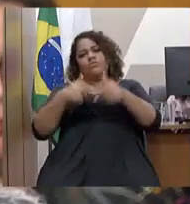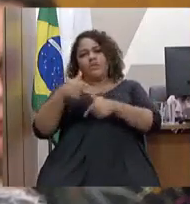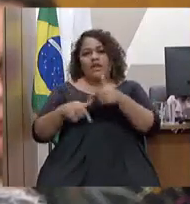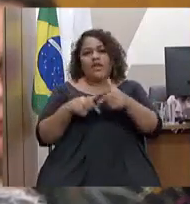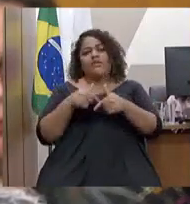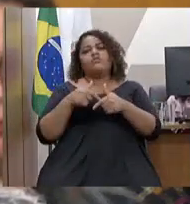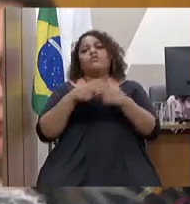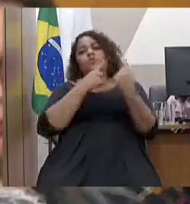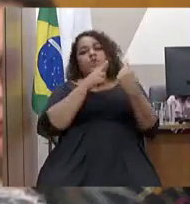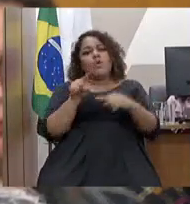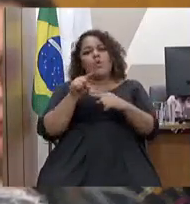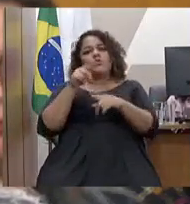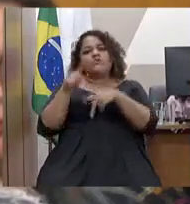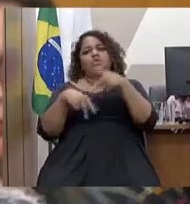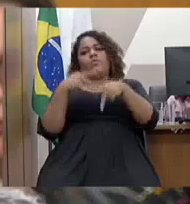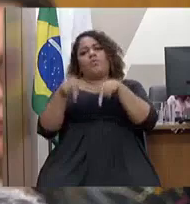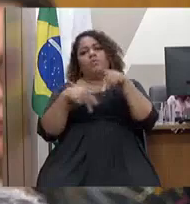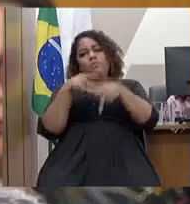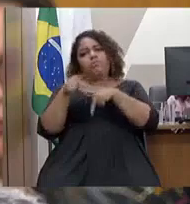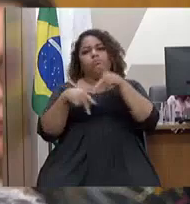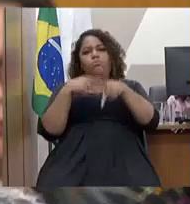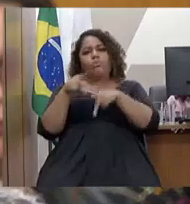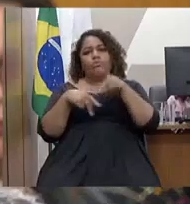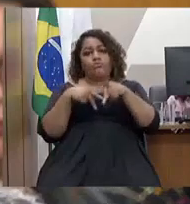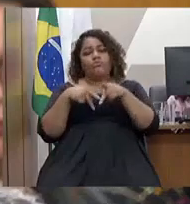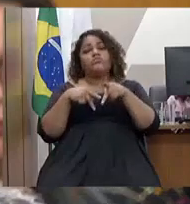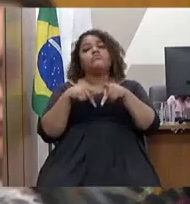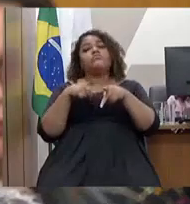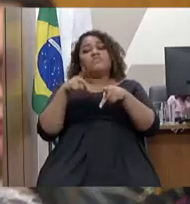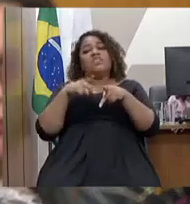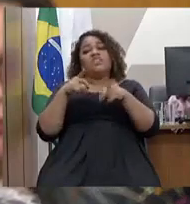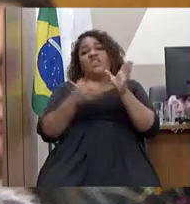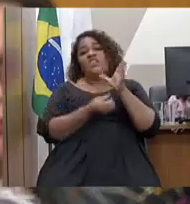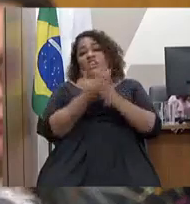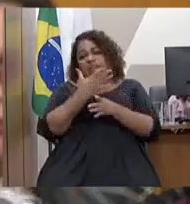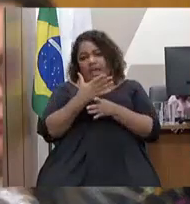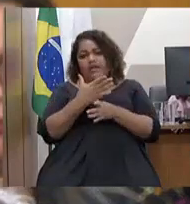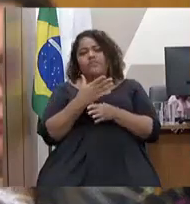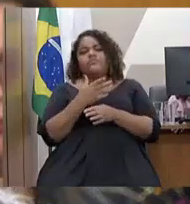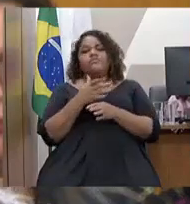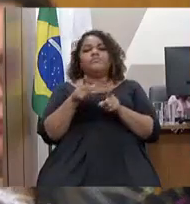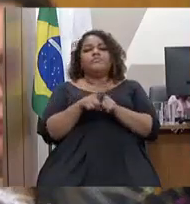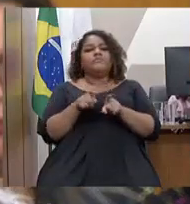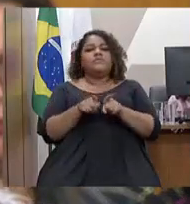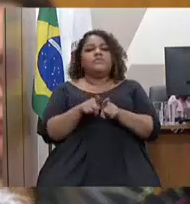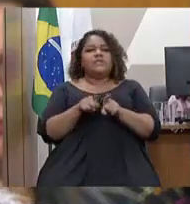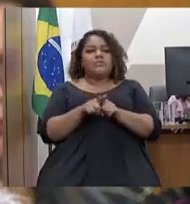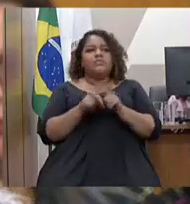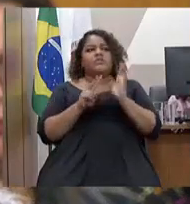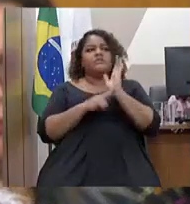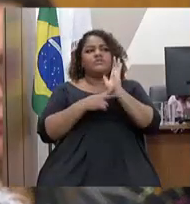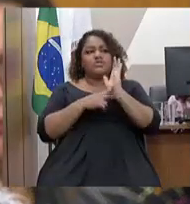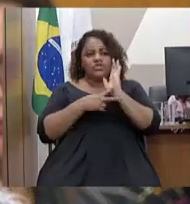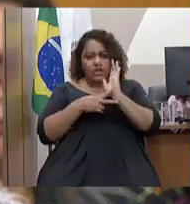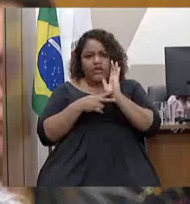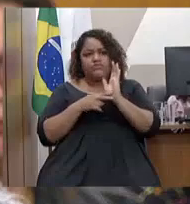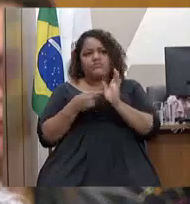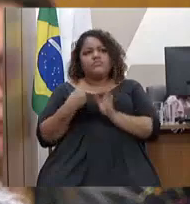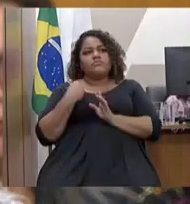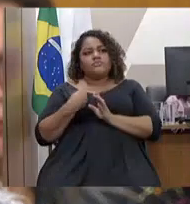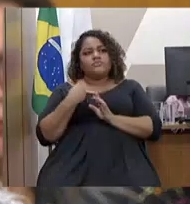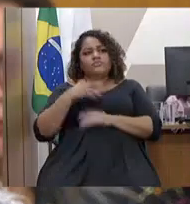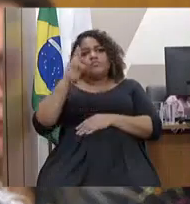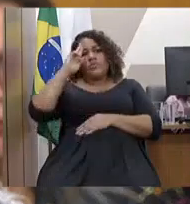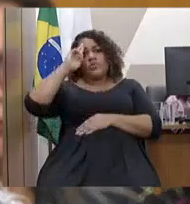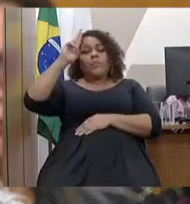instaurado e principalmente fortalecimento das ações sindicais que desses últimos períodos aqui os patrões